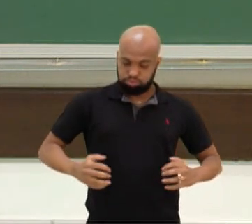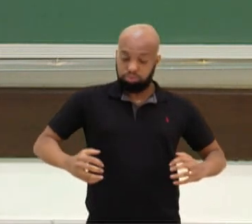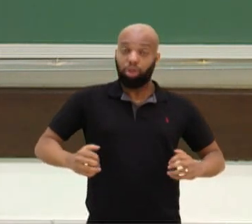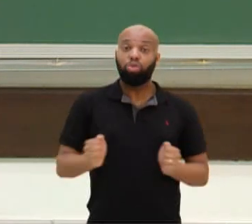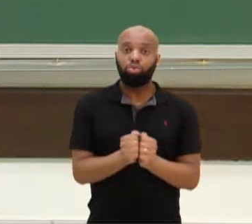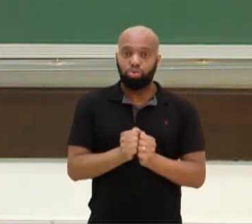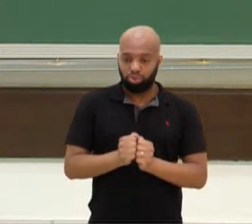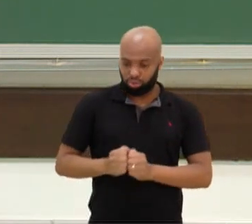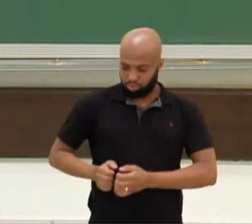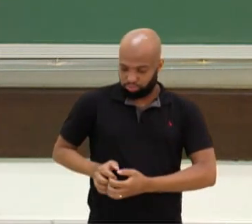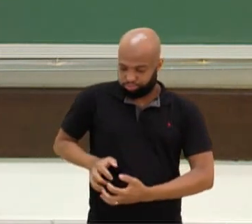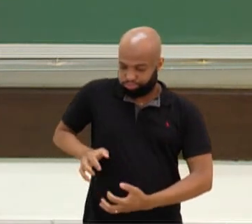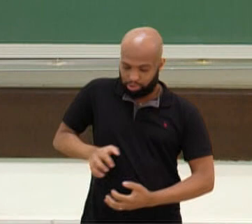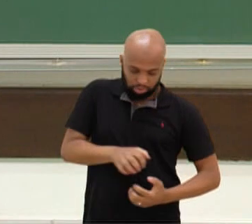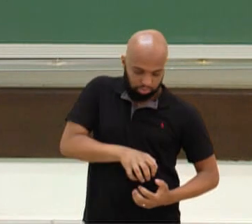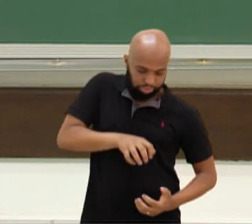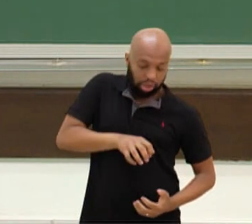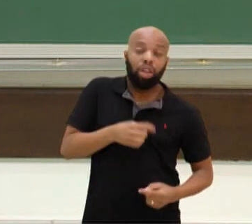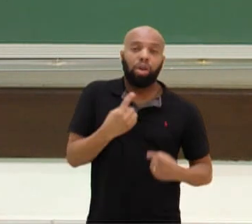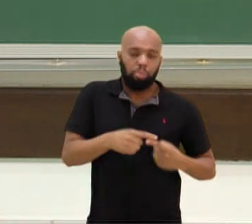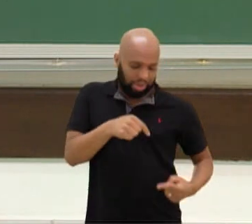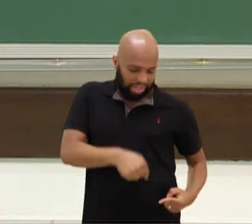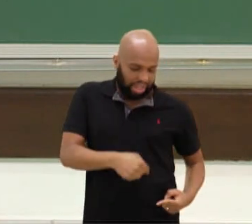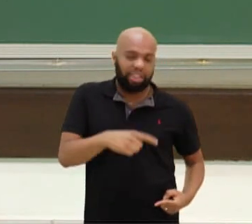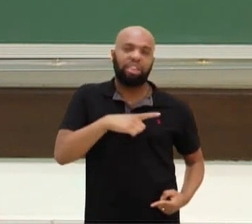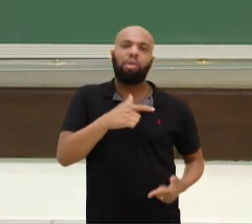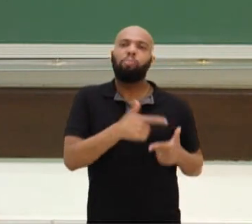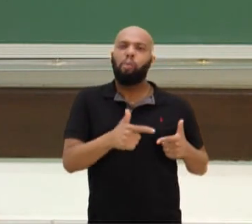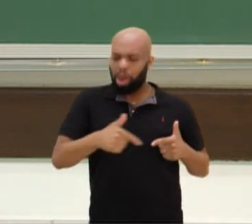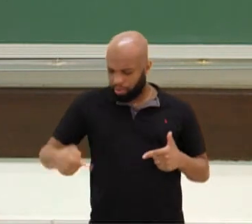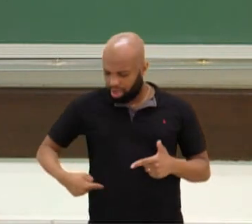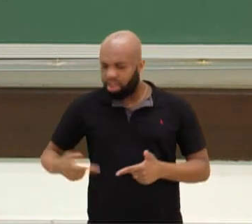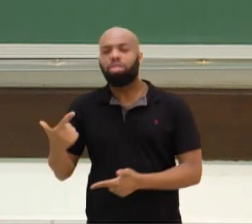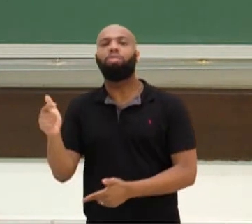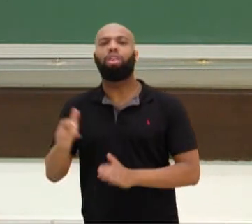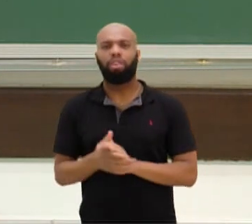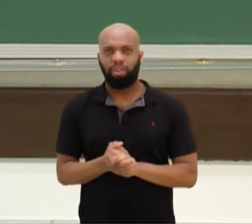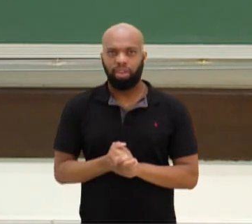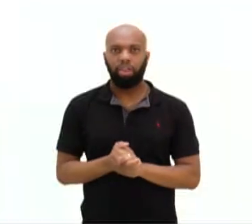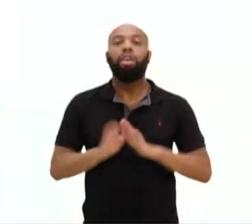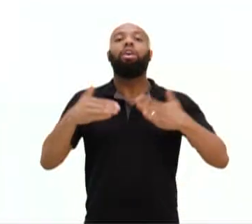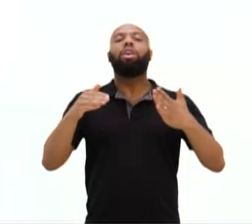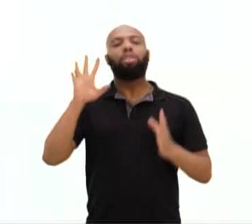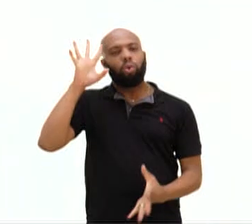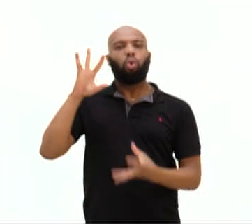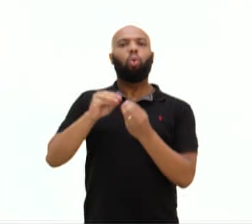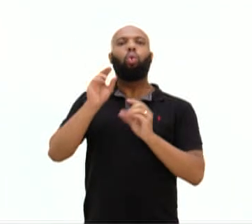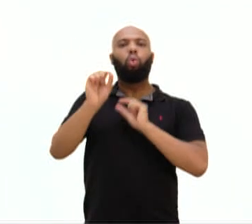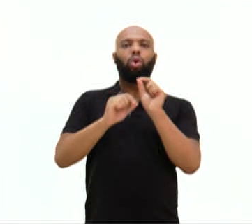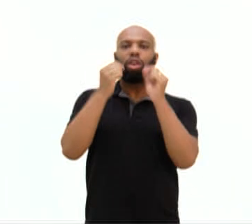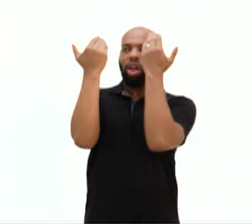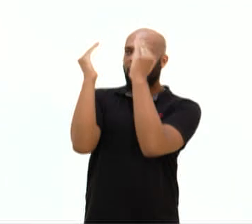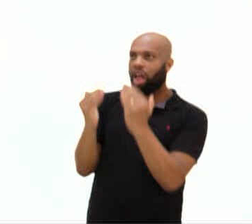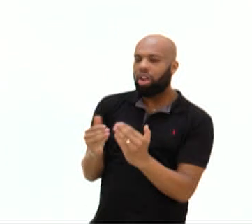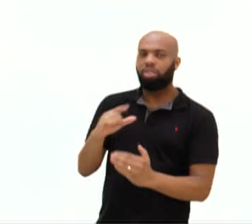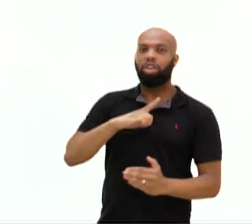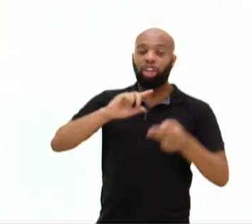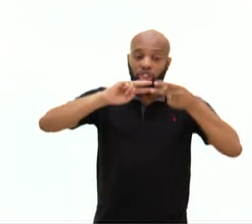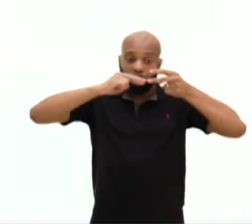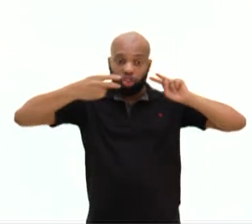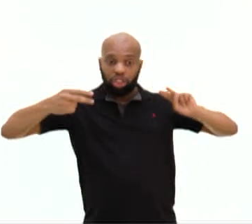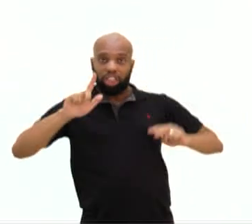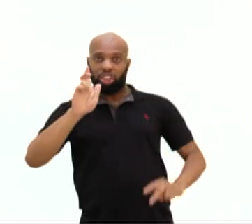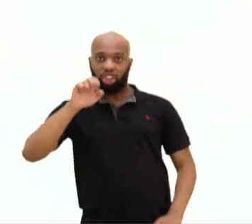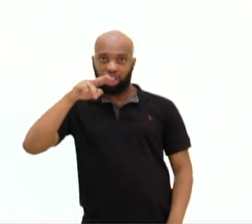foi afetado pela síndrome e o outro não foi afetado pela síndrome? Aí eles chegaram à conclusão ali, ó, que quando eles foram analisar os genes desses